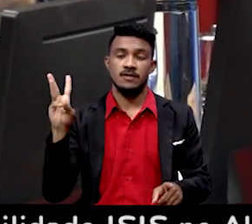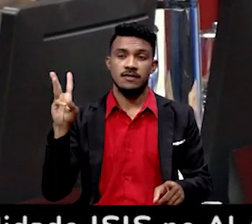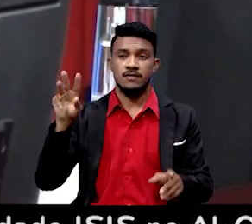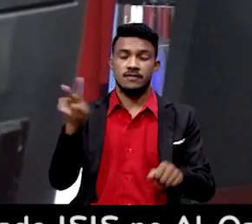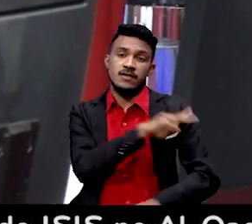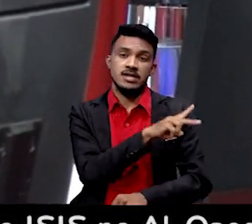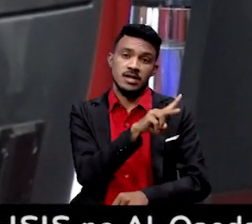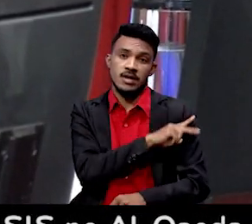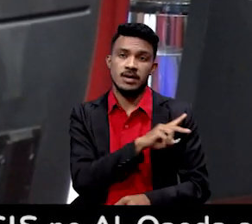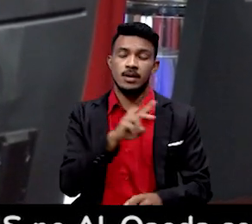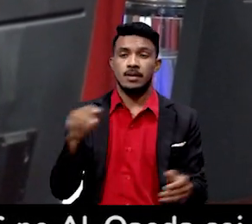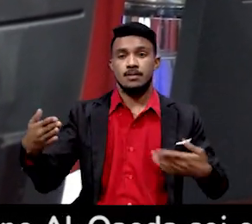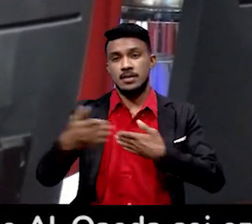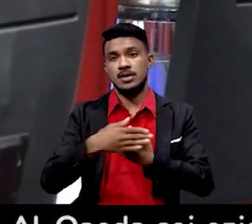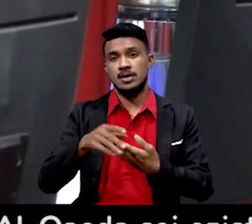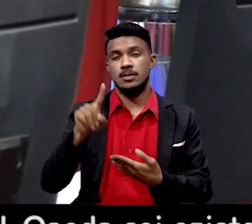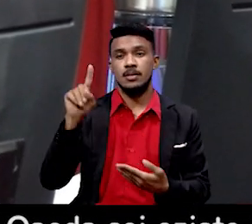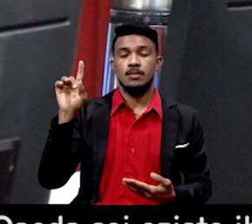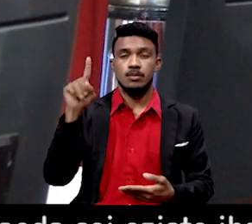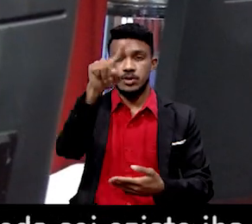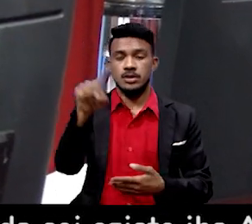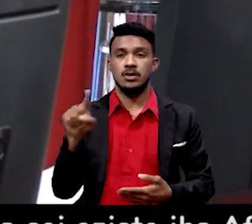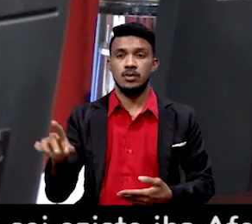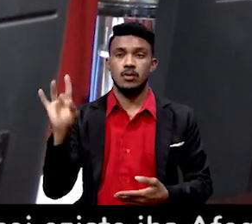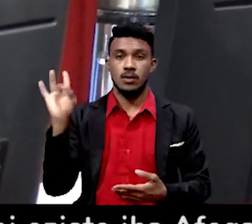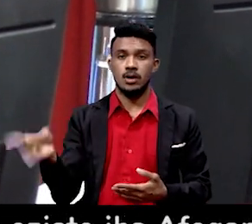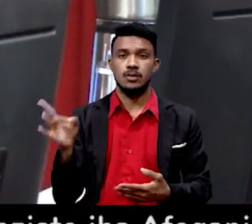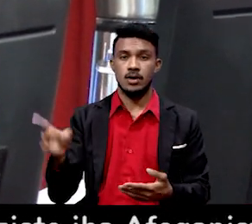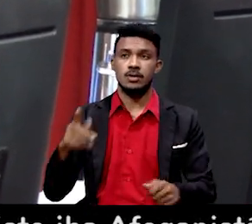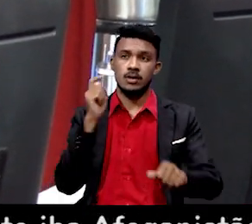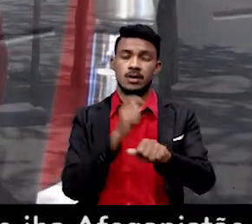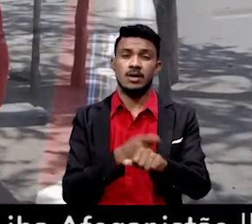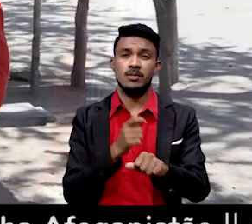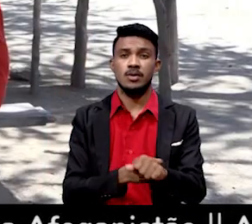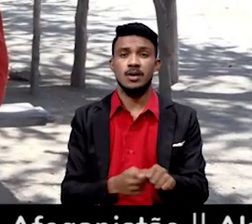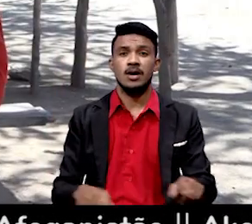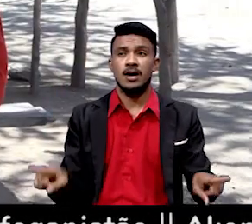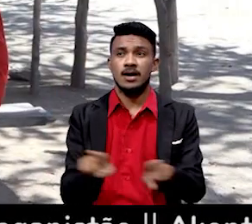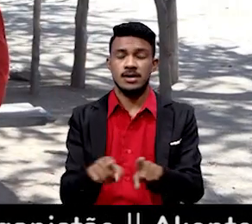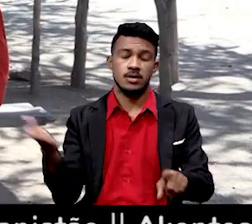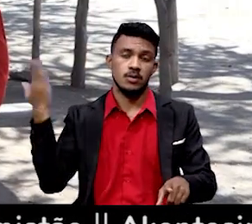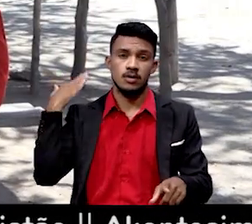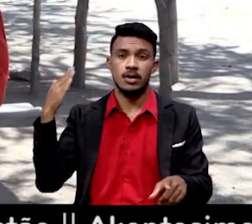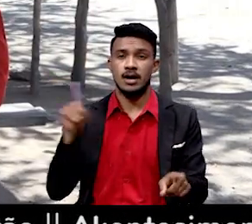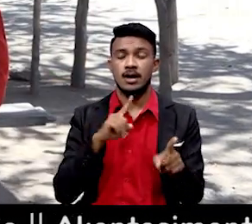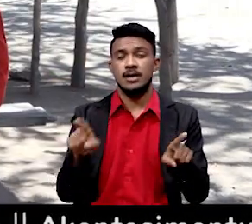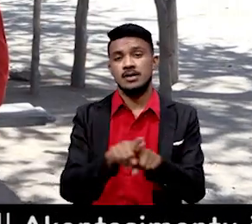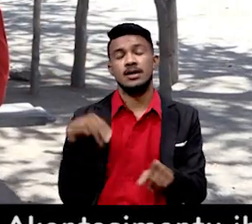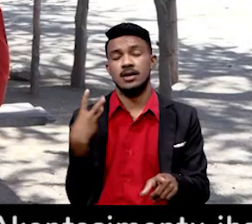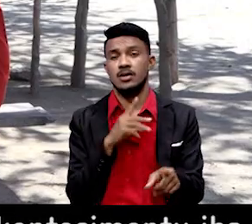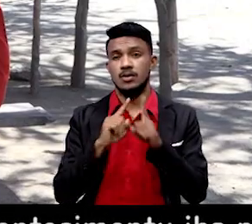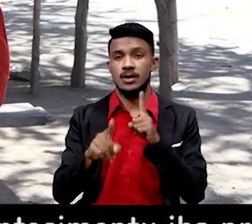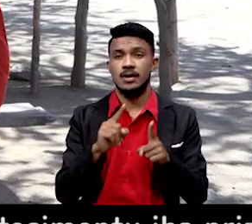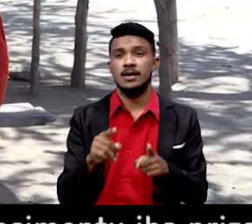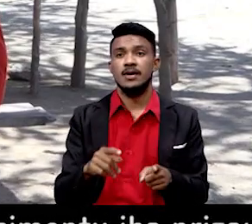besi que atinge por cento o alonolo. Carico, mas situação né normal, ho tu falou na nessão em Itaculia, né? Dia pronto,